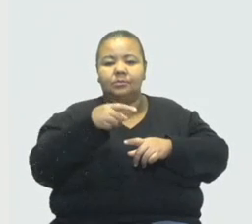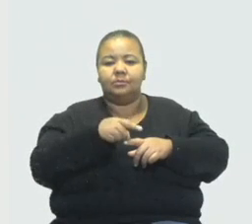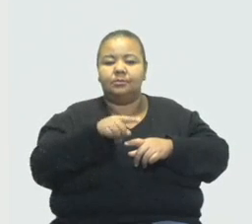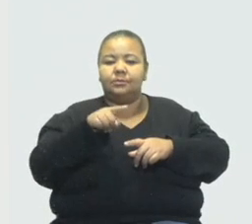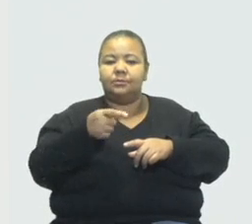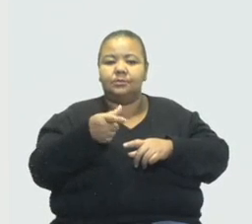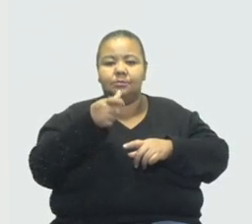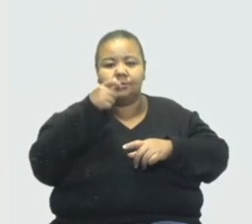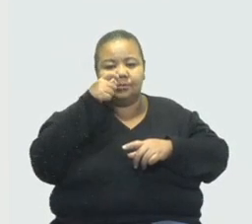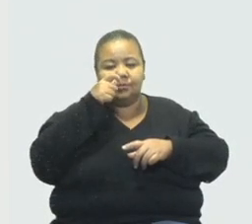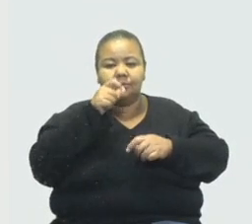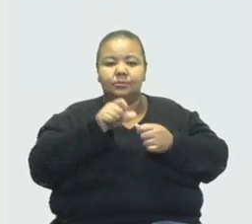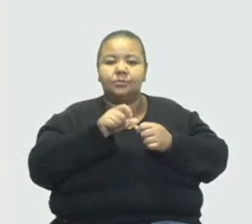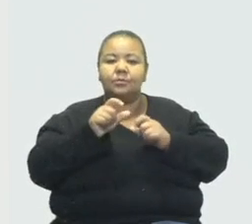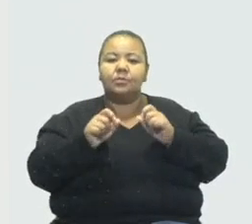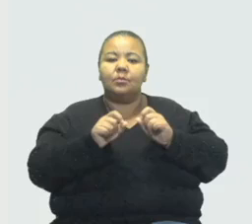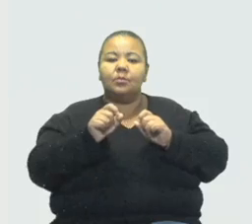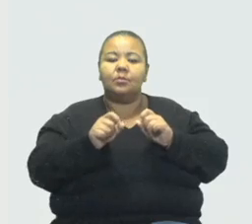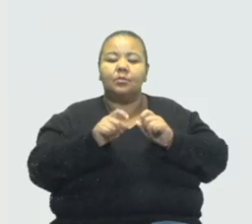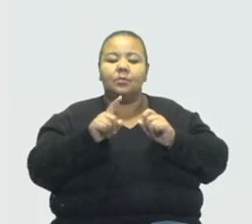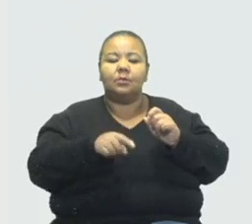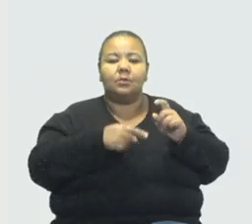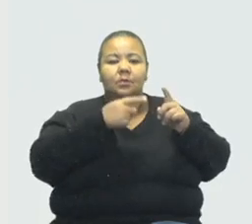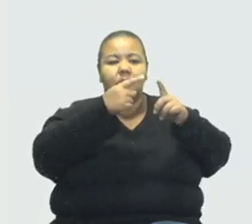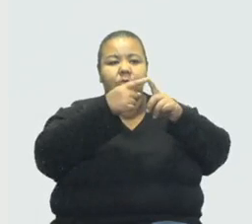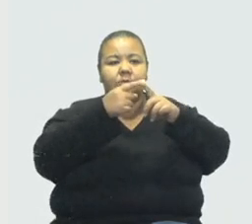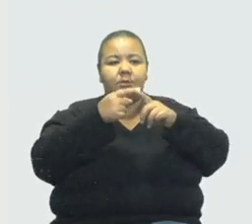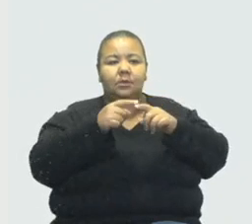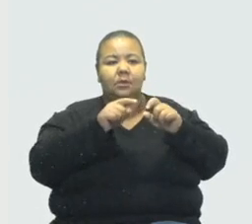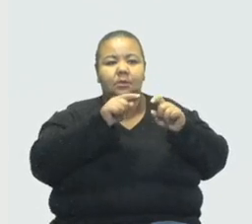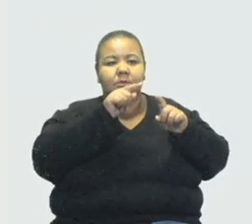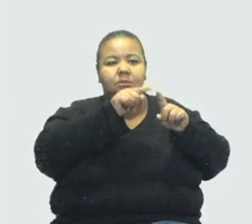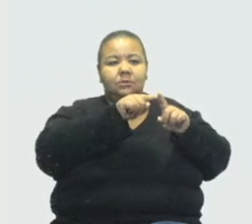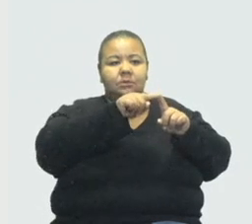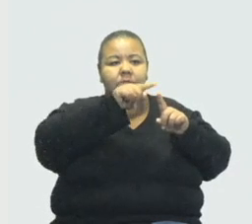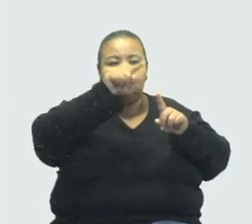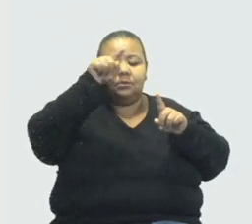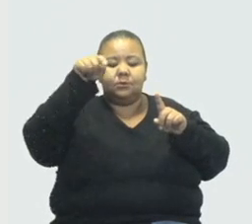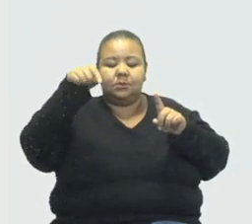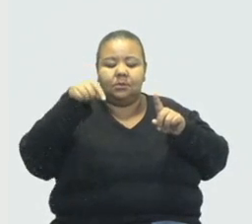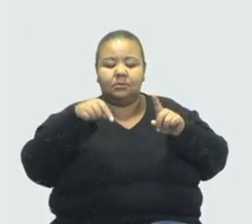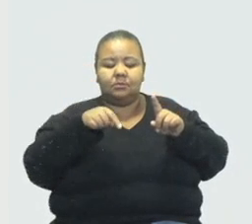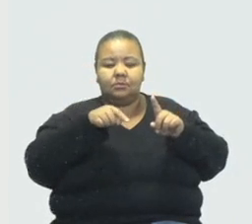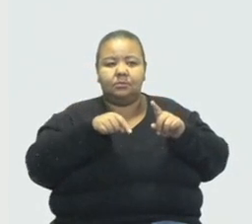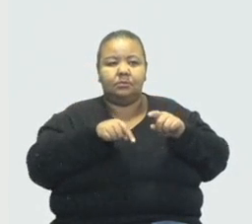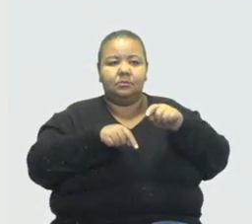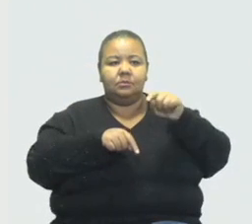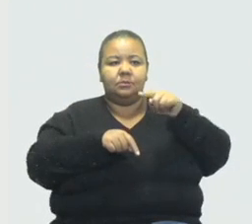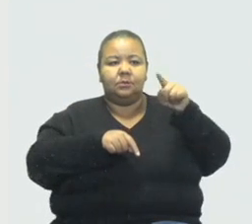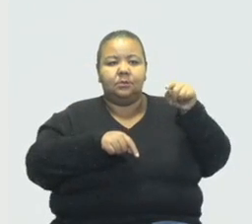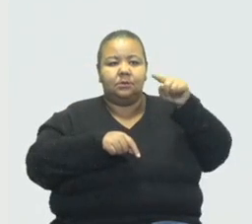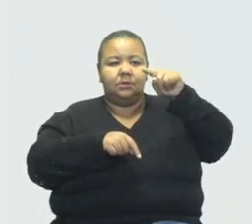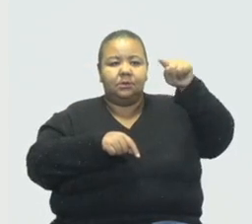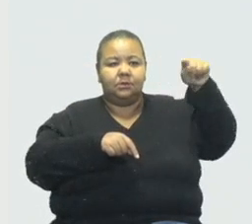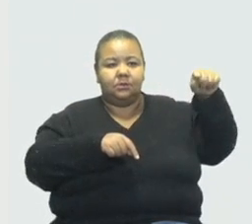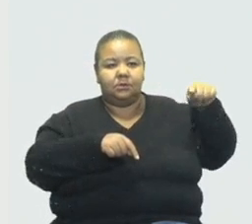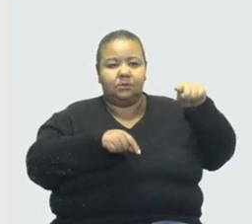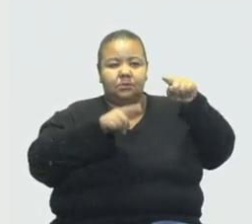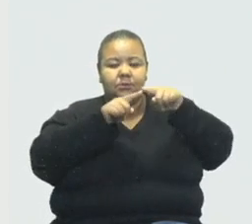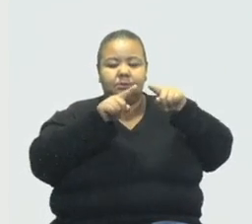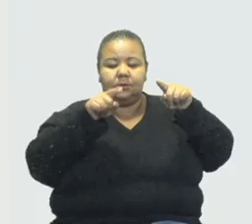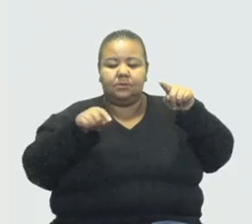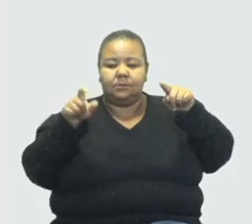Então, observe que a gente faz o quê? A gente vai multiplicar este por este, depois este